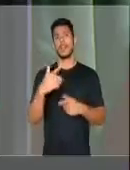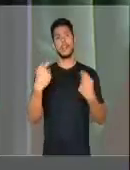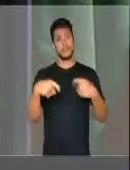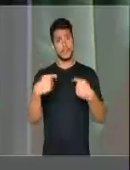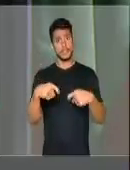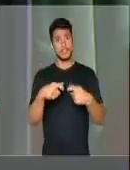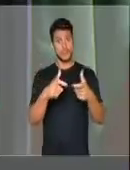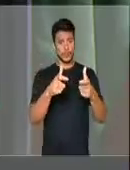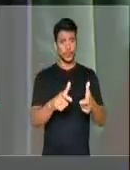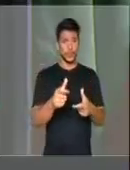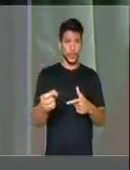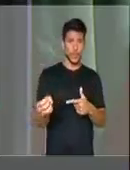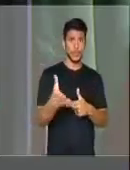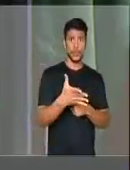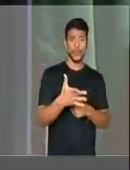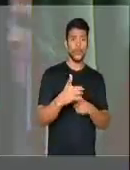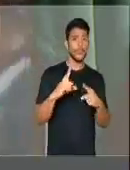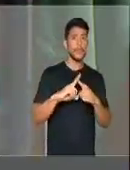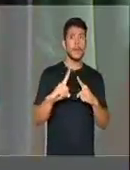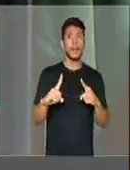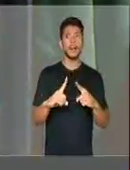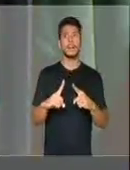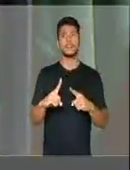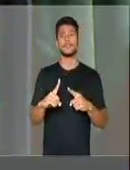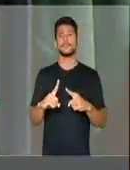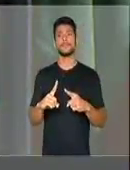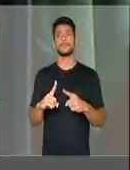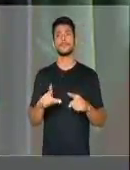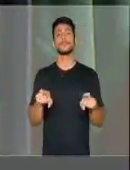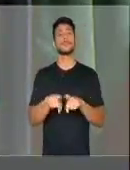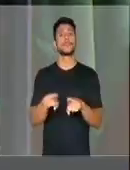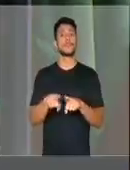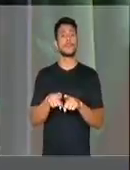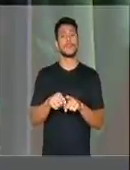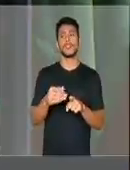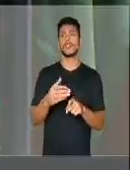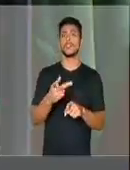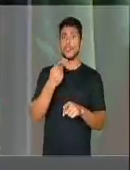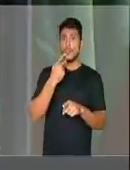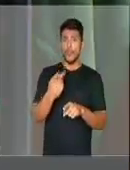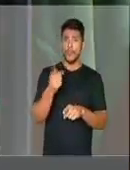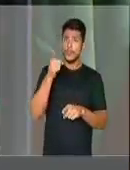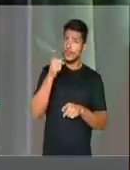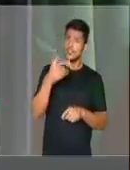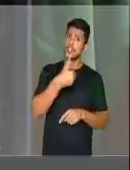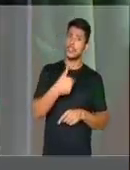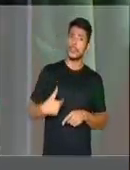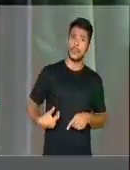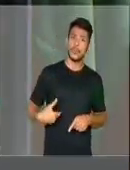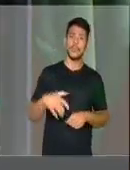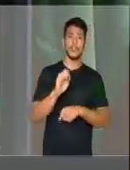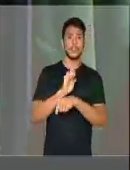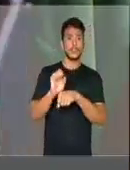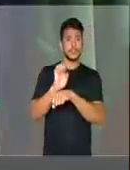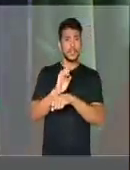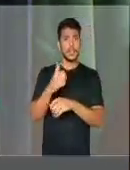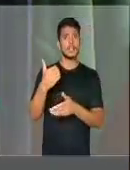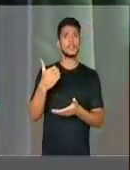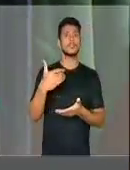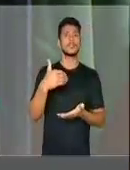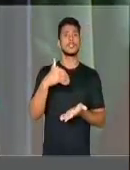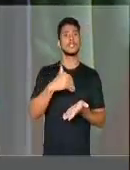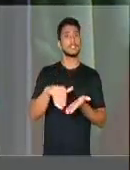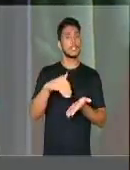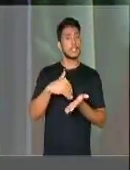Mas não, senhor governador do estado, senhor secretário de saúde, Ricardo Oliveira, que é uma pessoa de